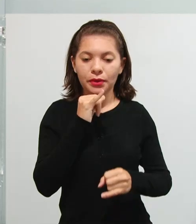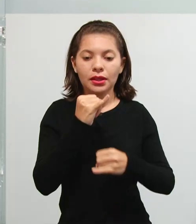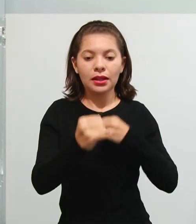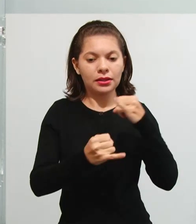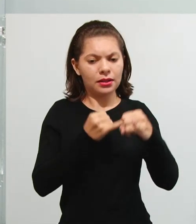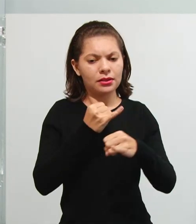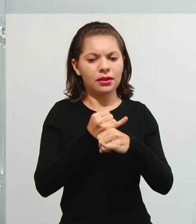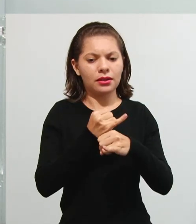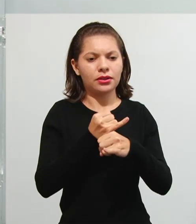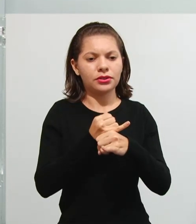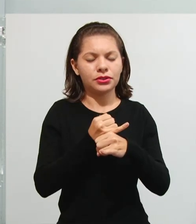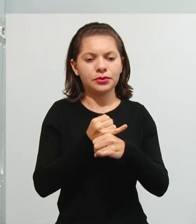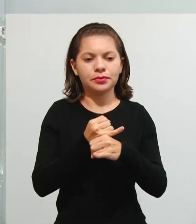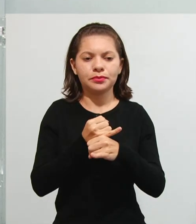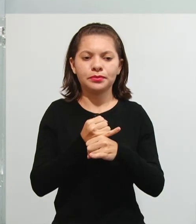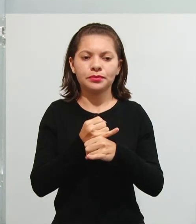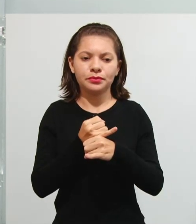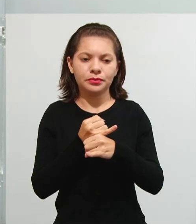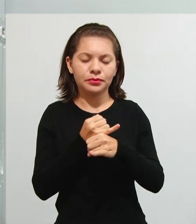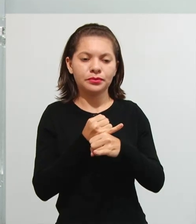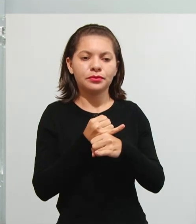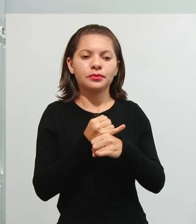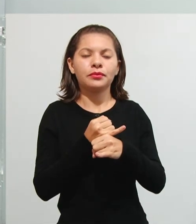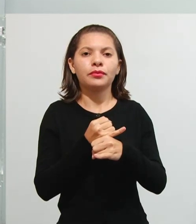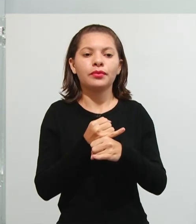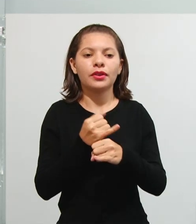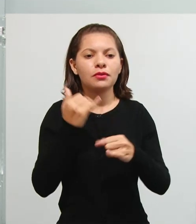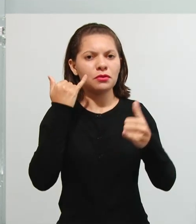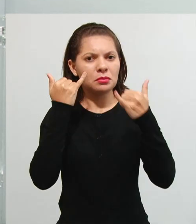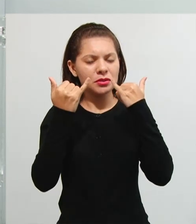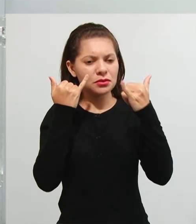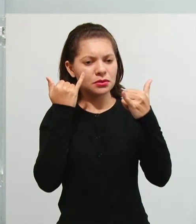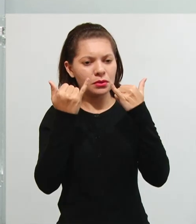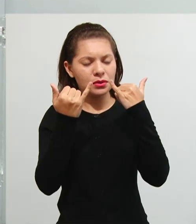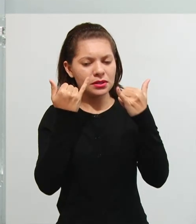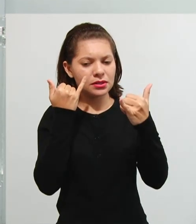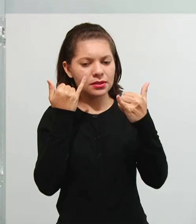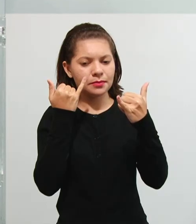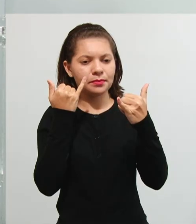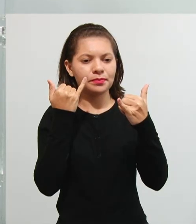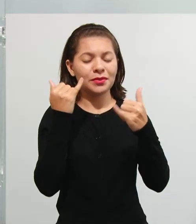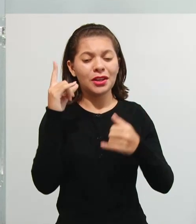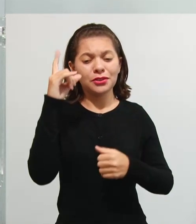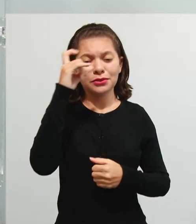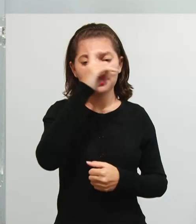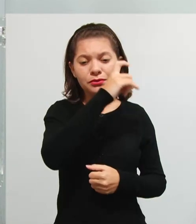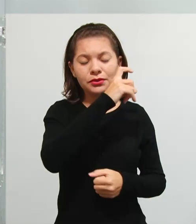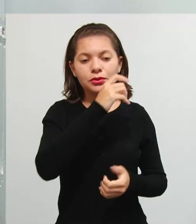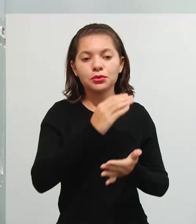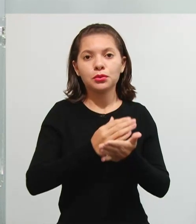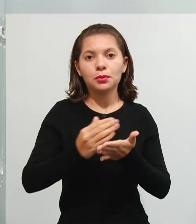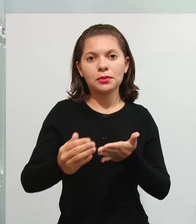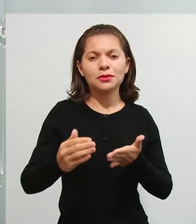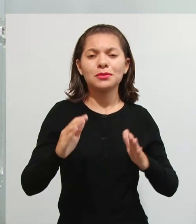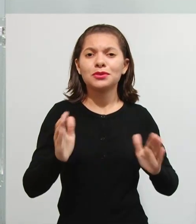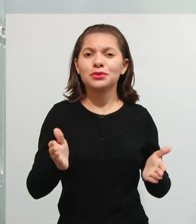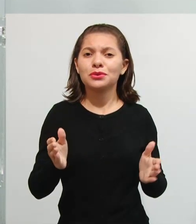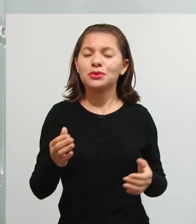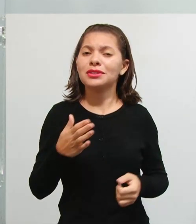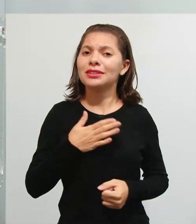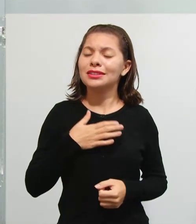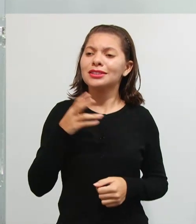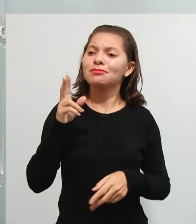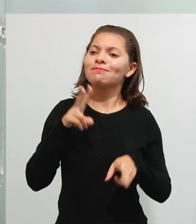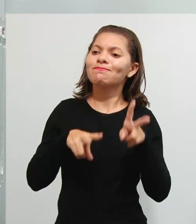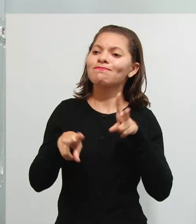Informações, né, o SEI, houve muita resistência no início. Mas hoje em dia a gente olha assim e diz,